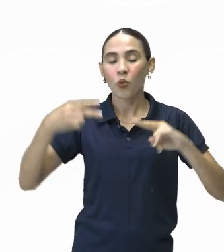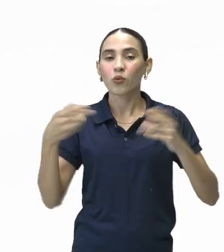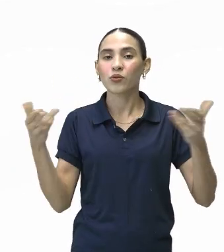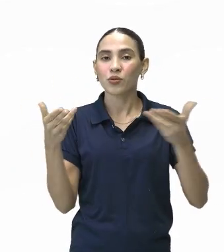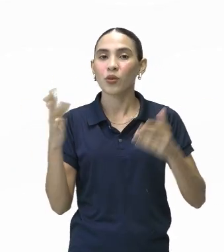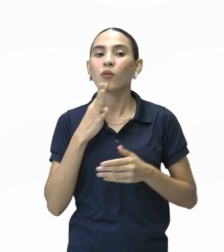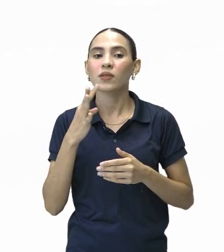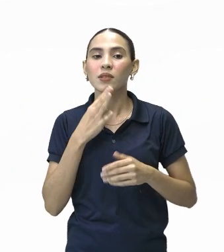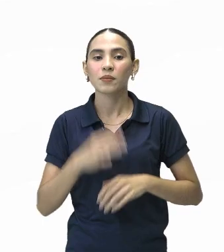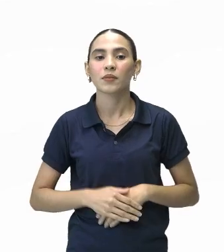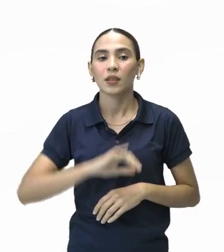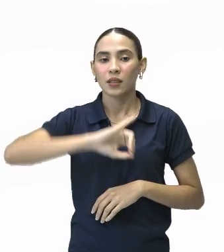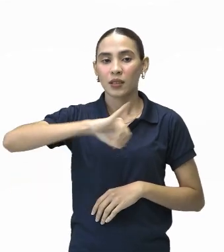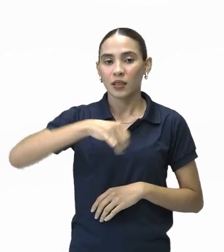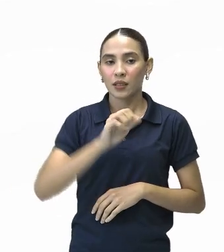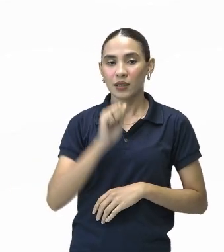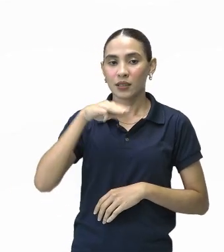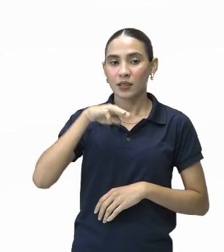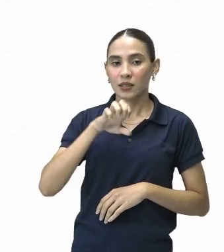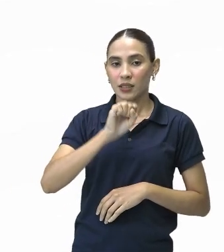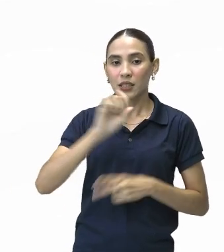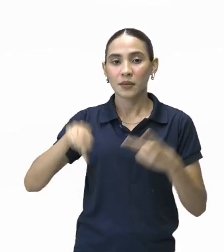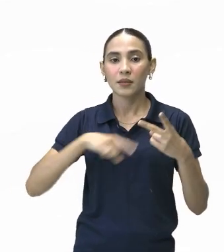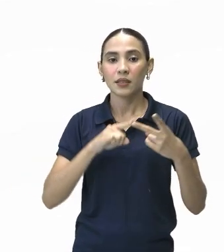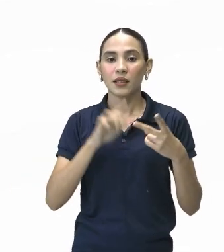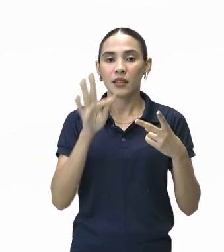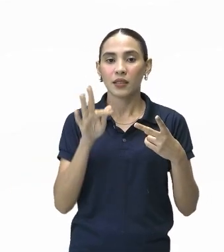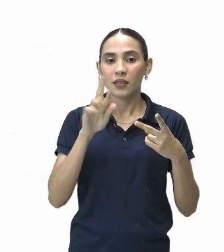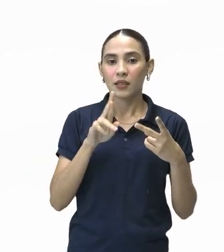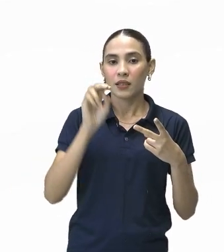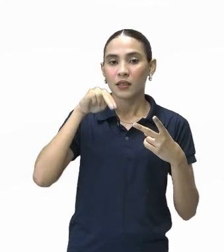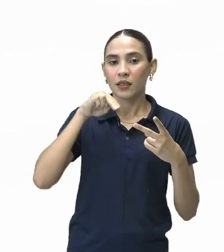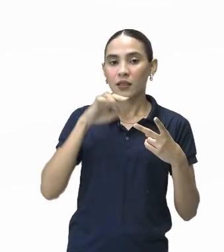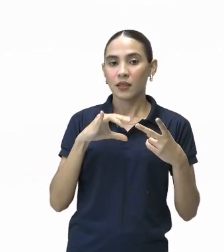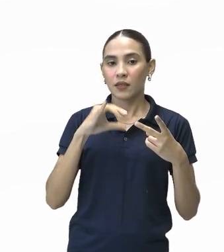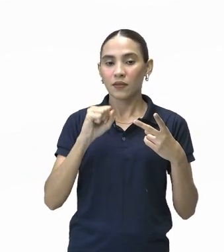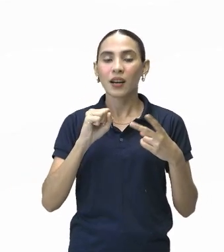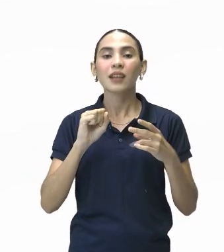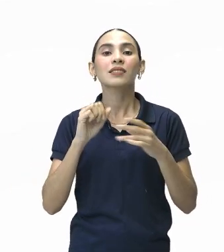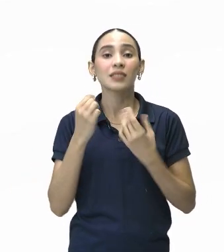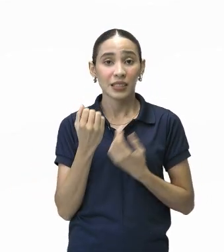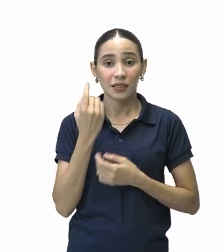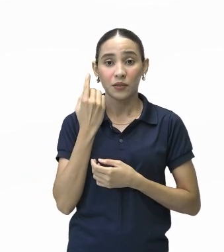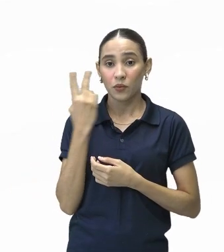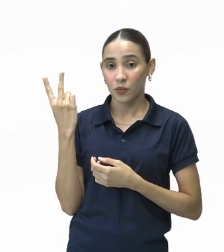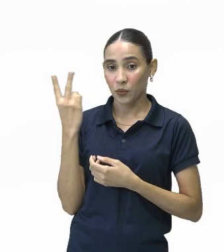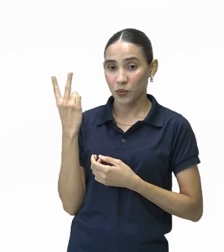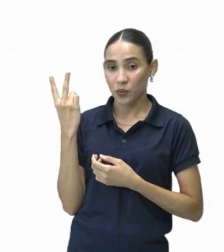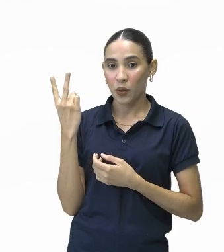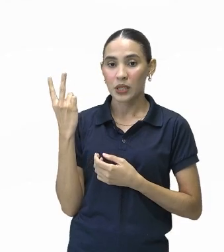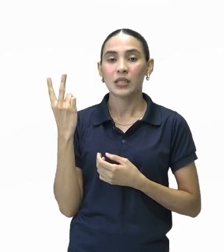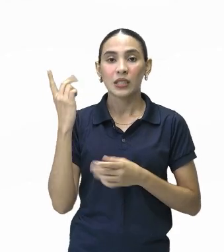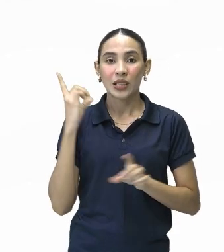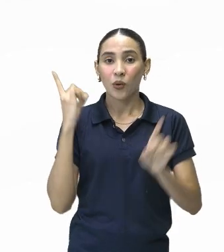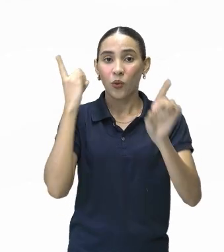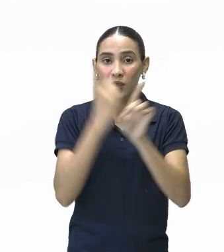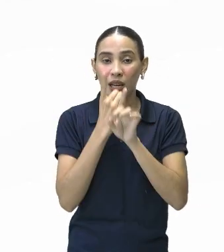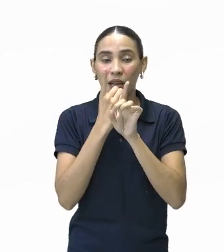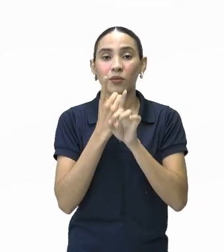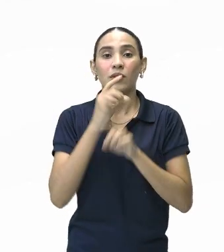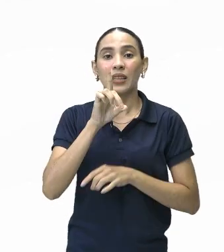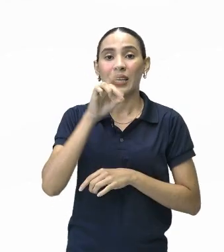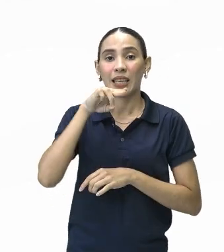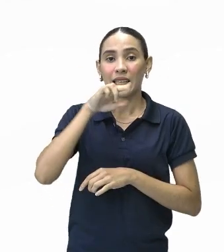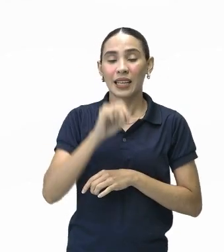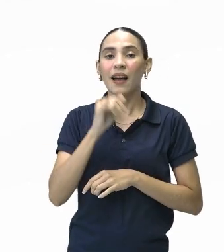hoje. Eles são James Watson e Francis Crick. Sim, eles descobriram a estrutura do DNA em forma